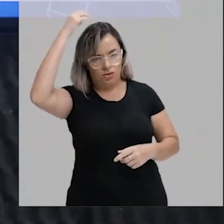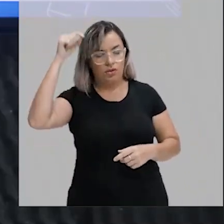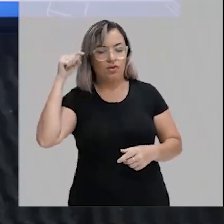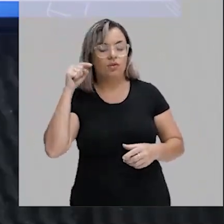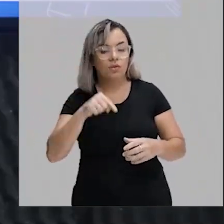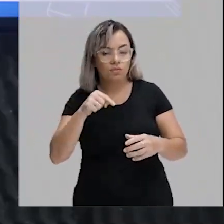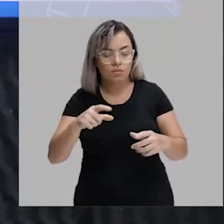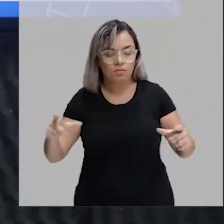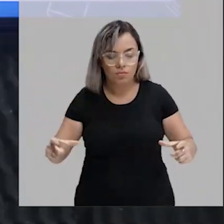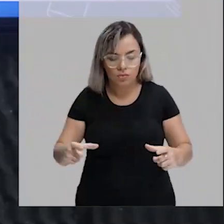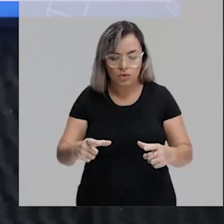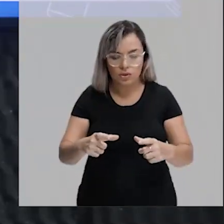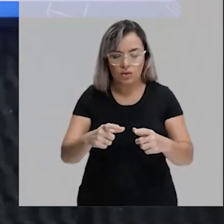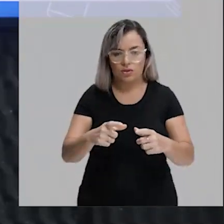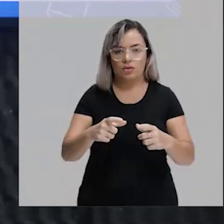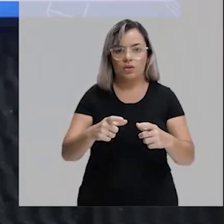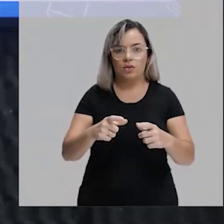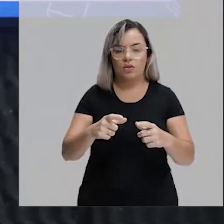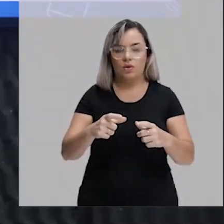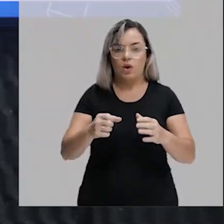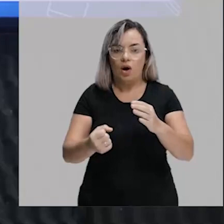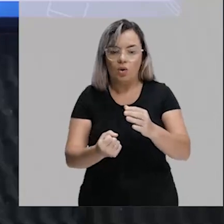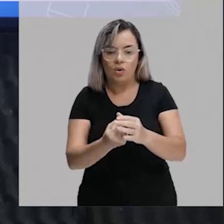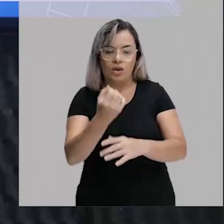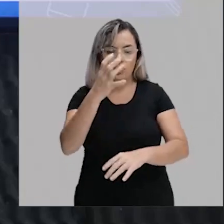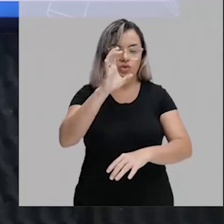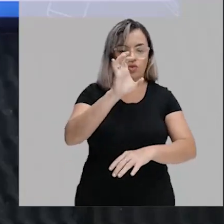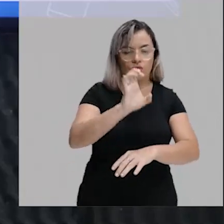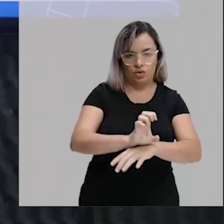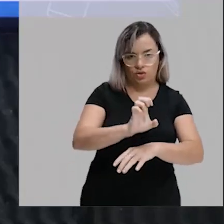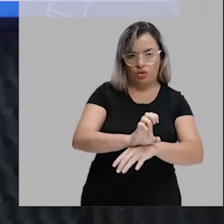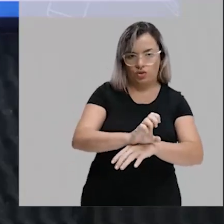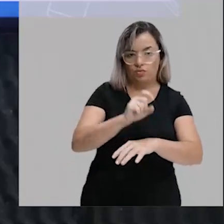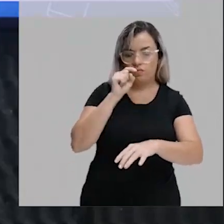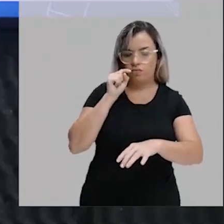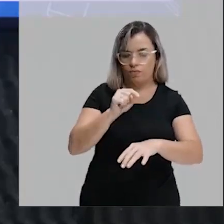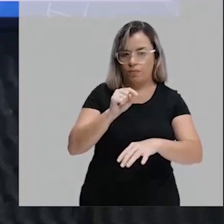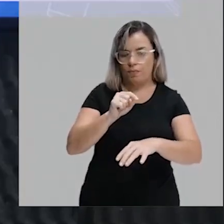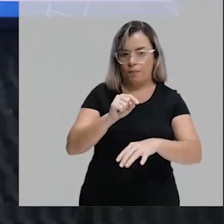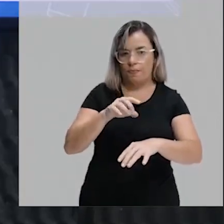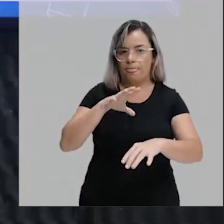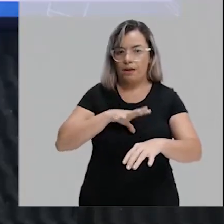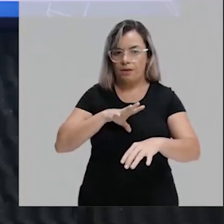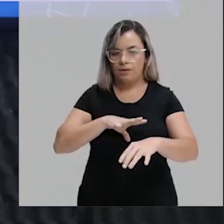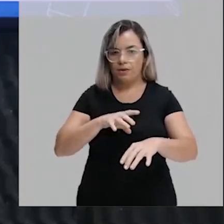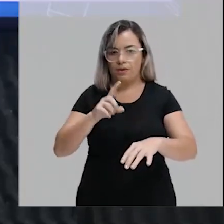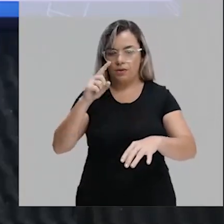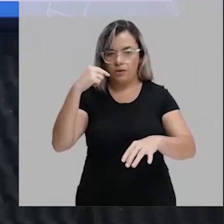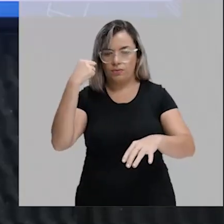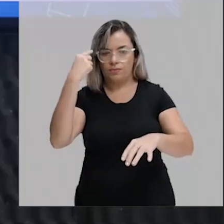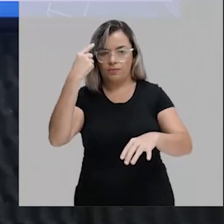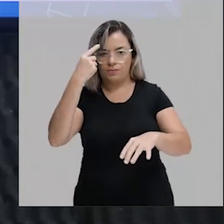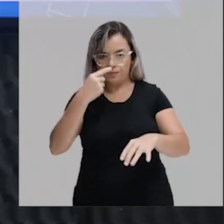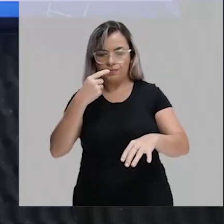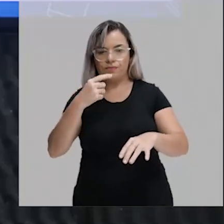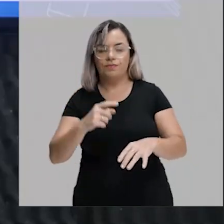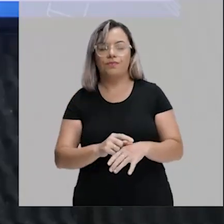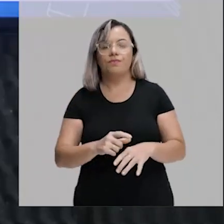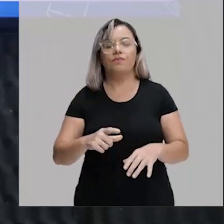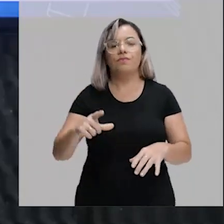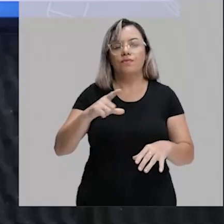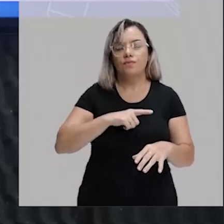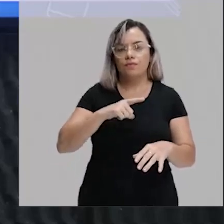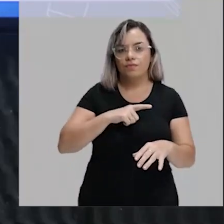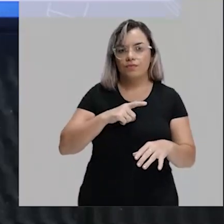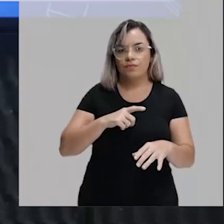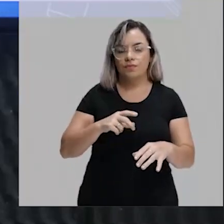nos mostra o nascimento desses estados. E a partir do nascimento desses estados, eles alcançam a neutralidade política. E